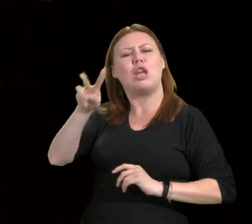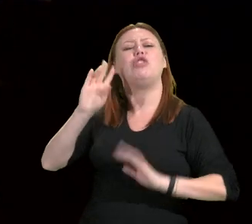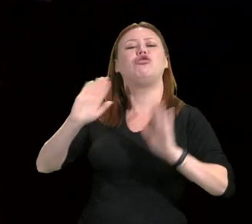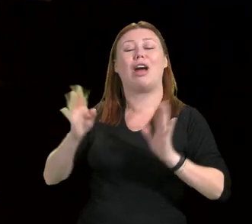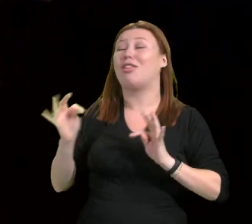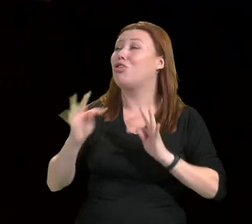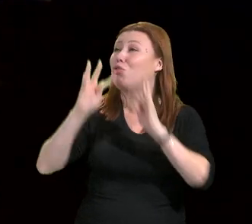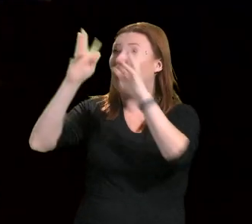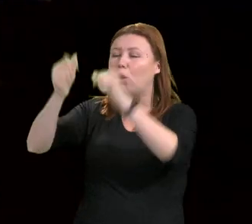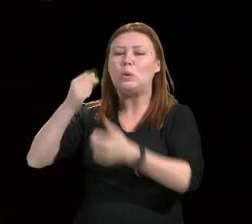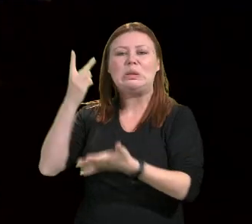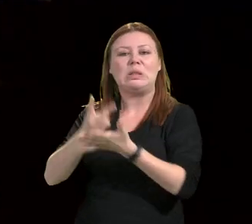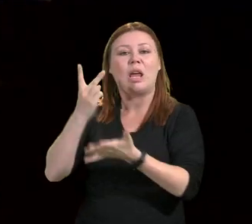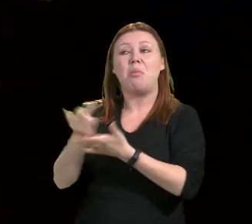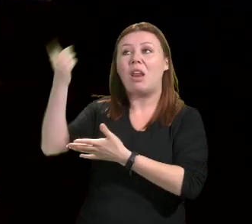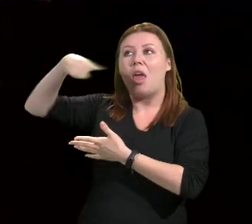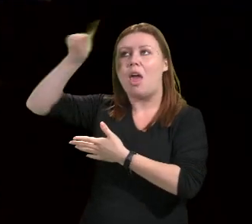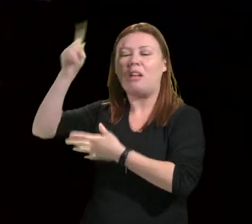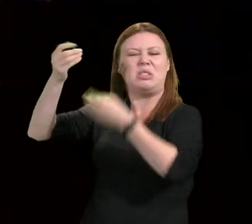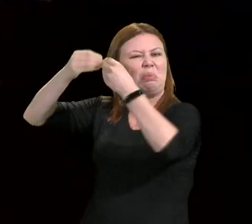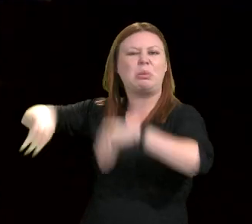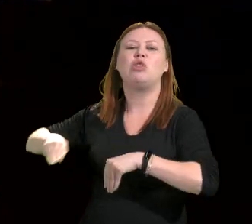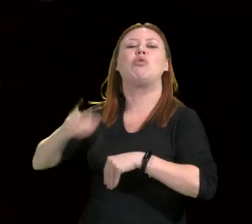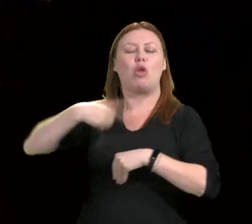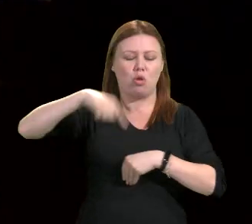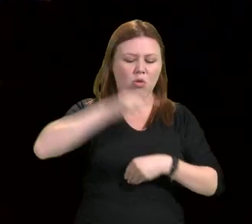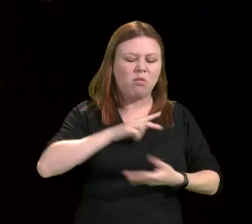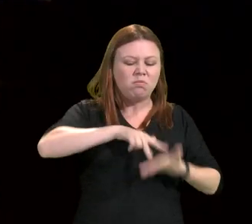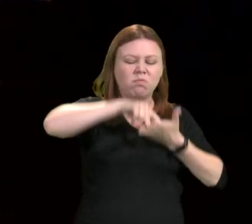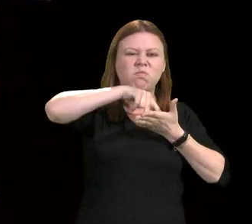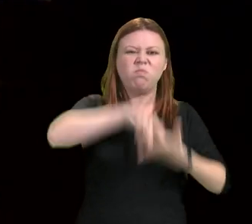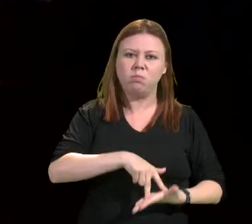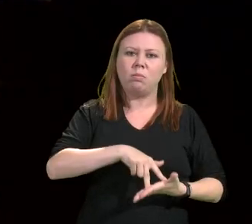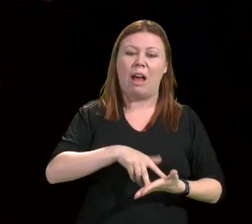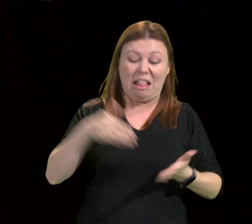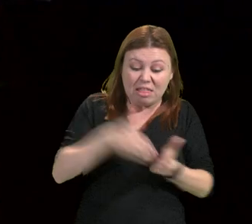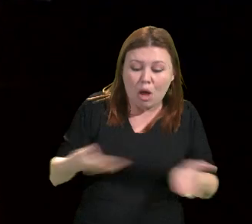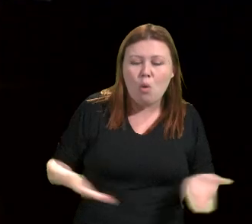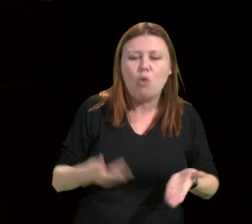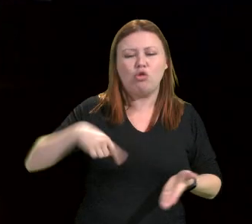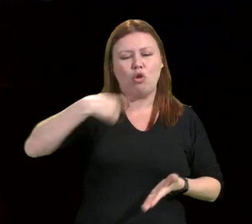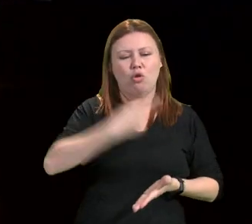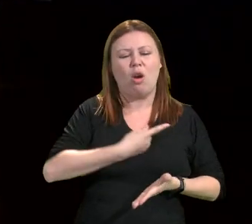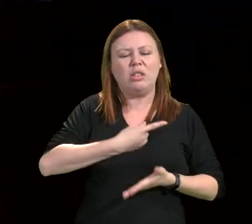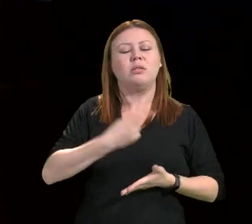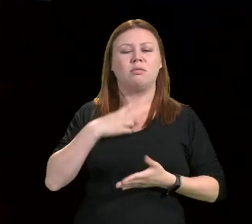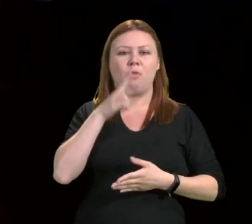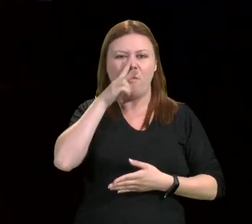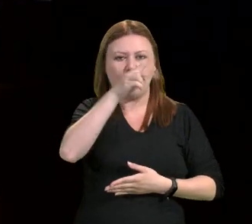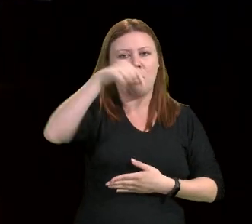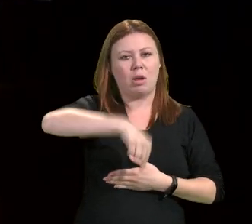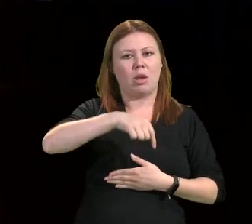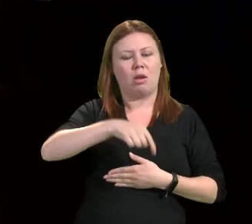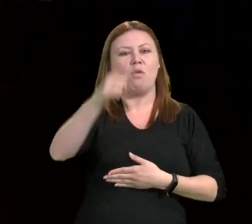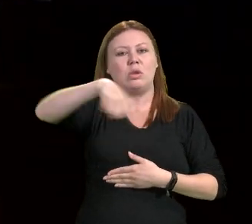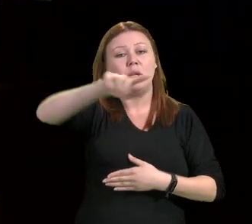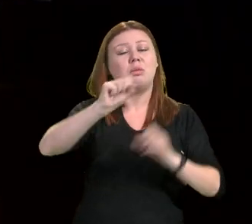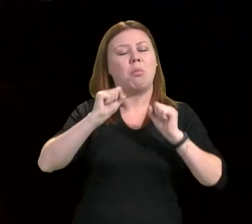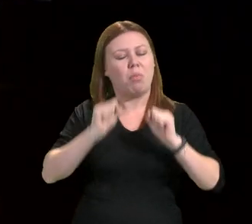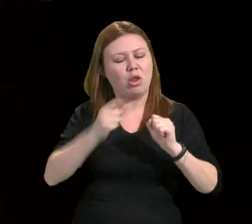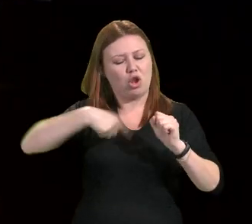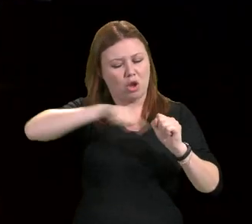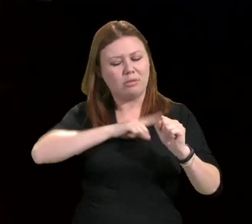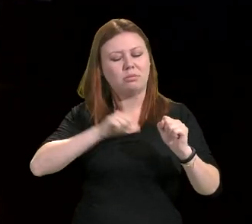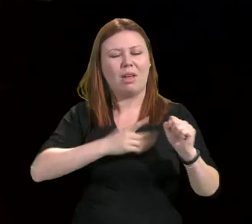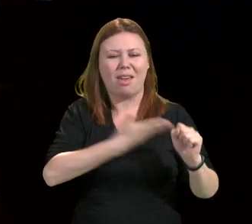em todas elas, o final foi sempre um fracasso. Nós estamos aqui até hoje, e nós vamos continuar aqui. Contem com a nossa amizade, contem